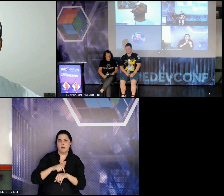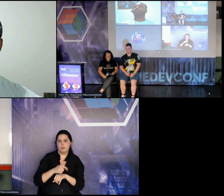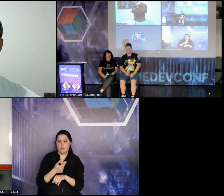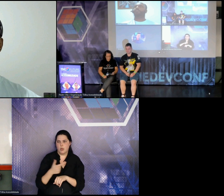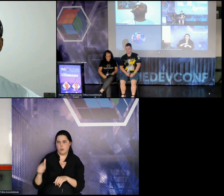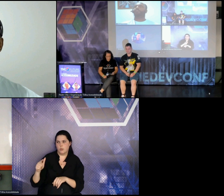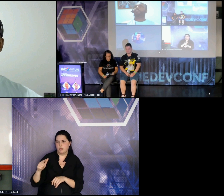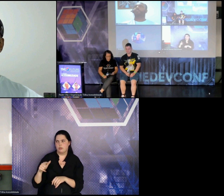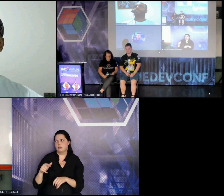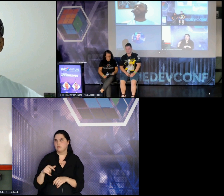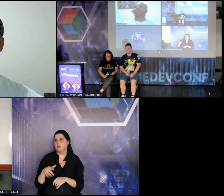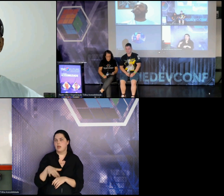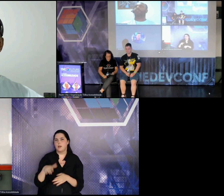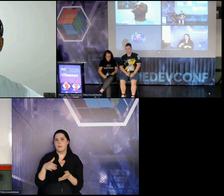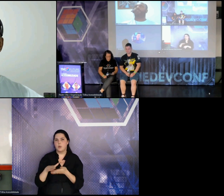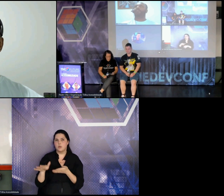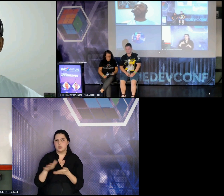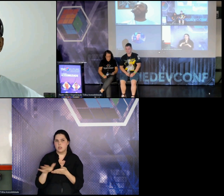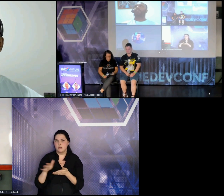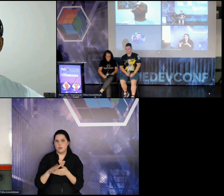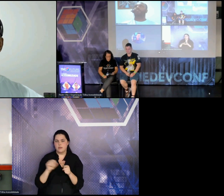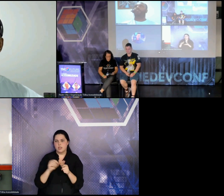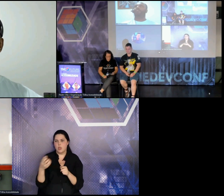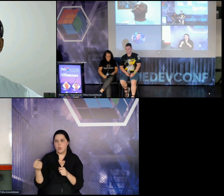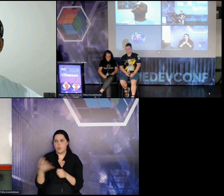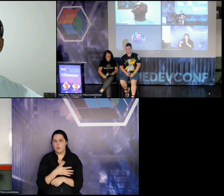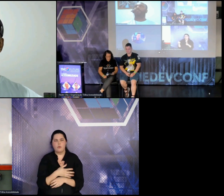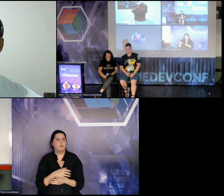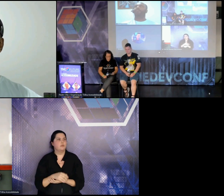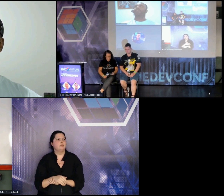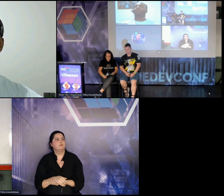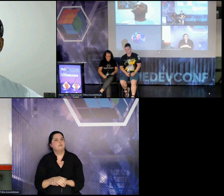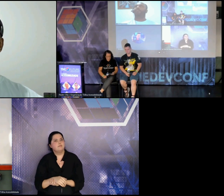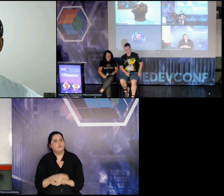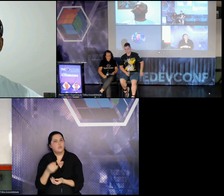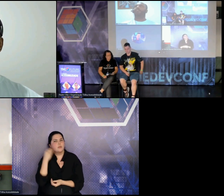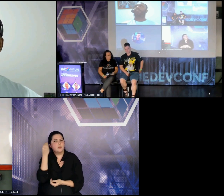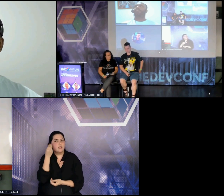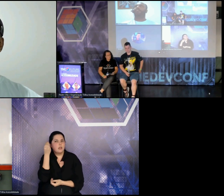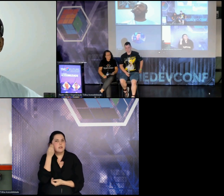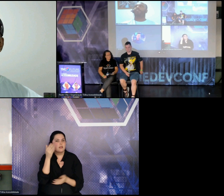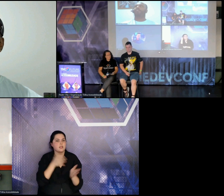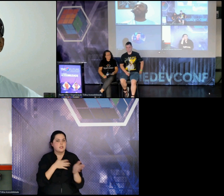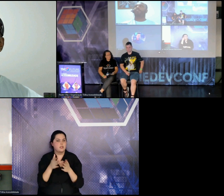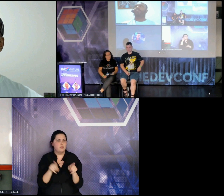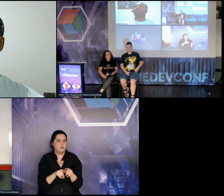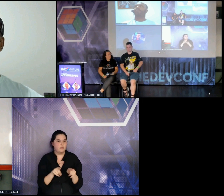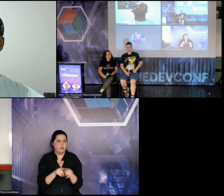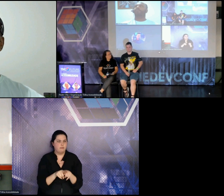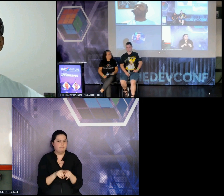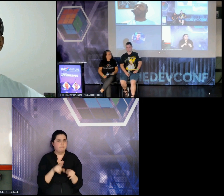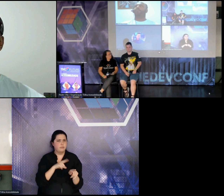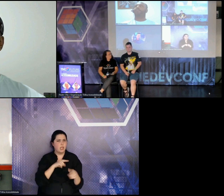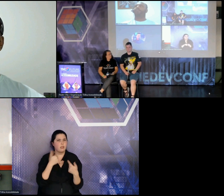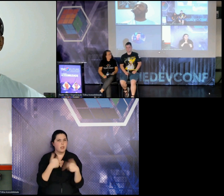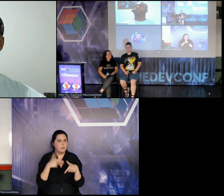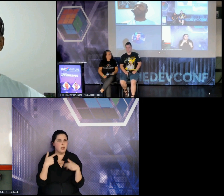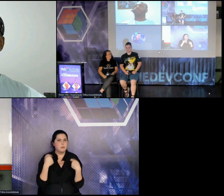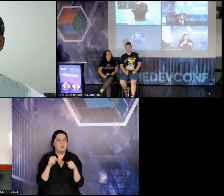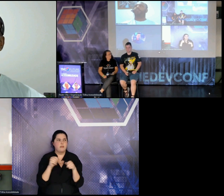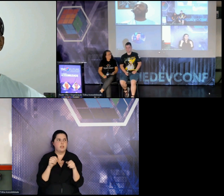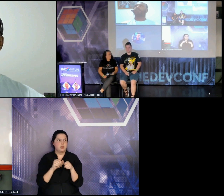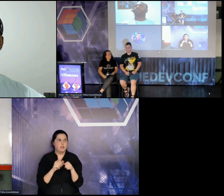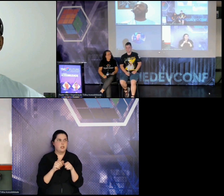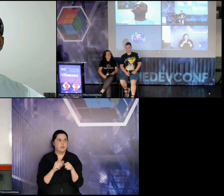de produção e colocar uma nova experiência acessível, né? Há um trabalho ali, porque tem